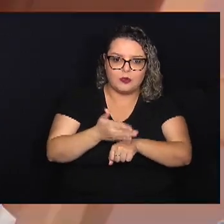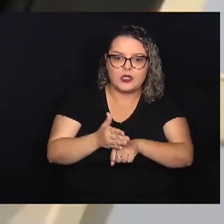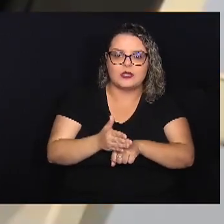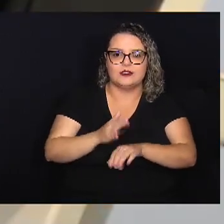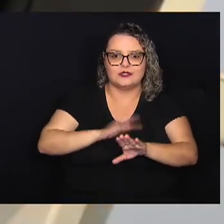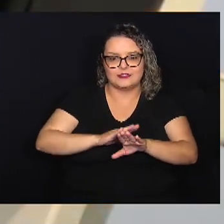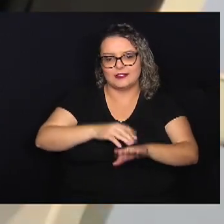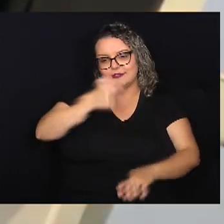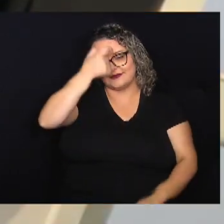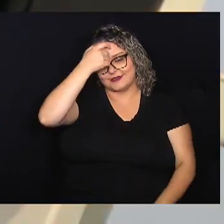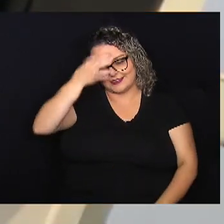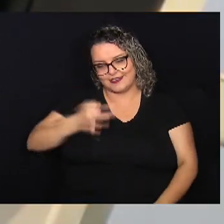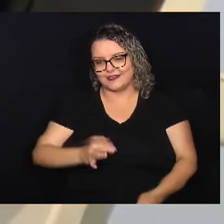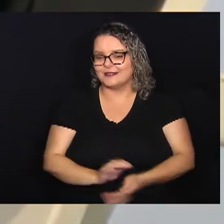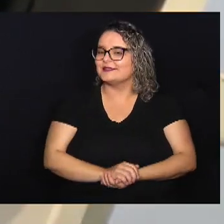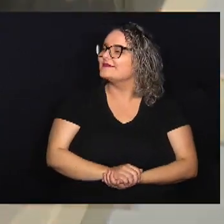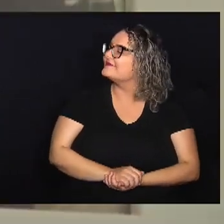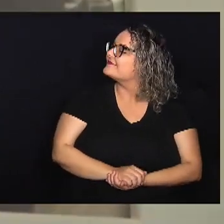cidadania.